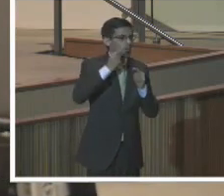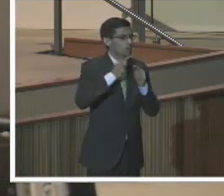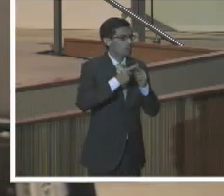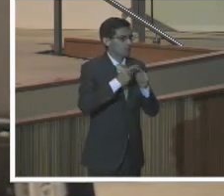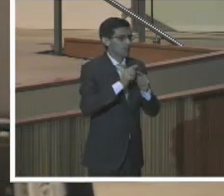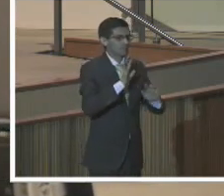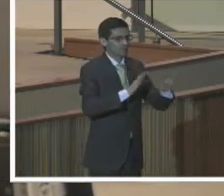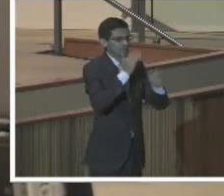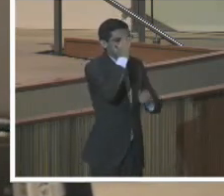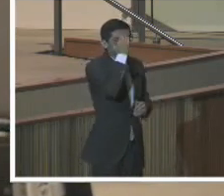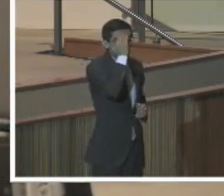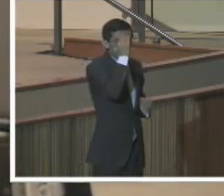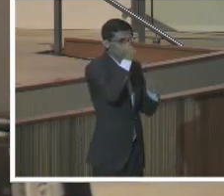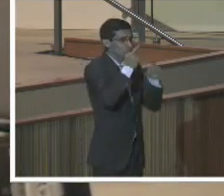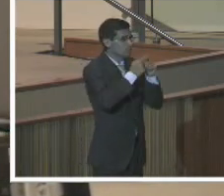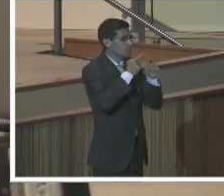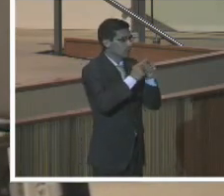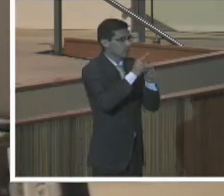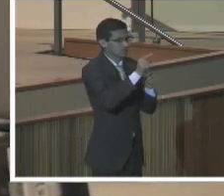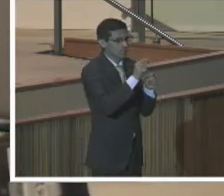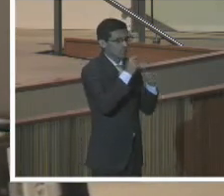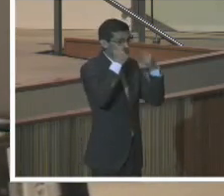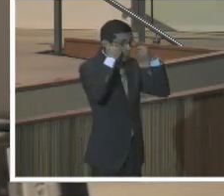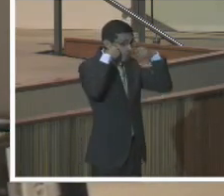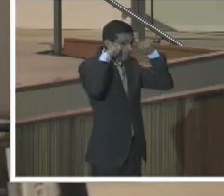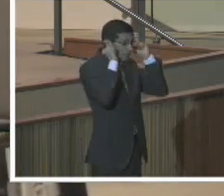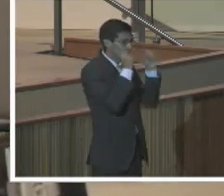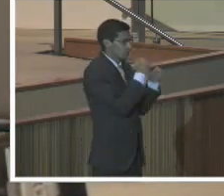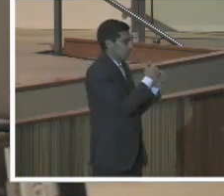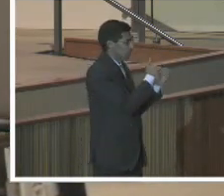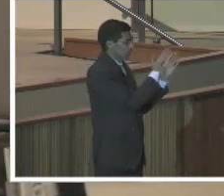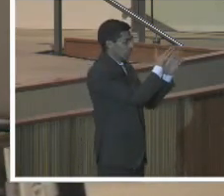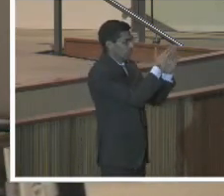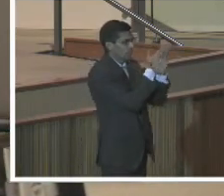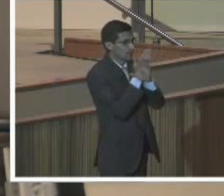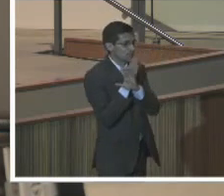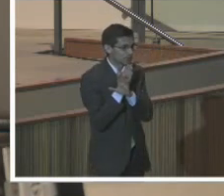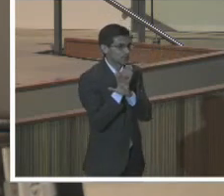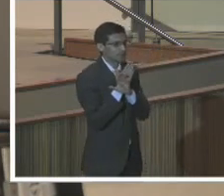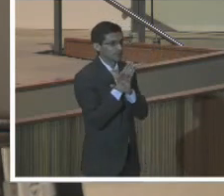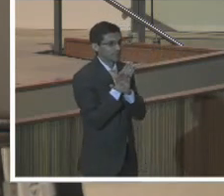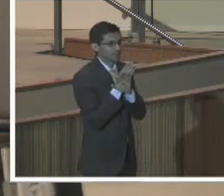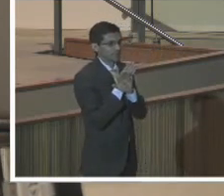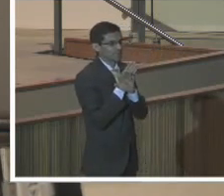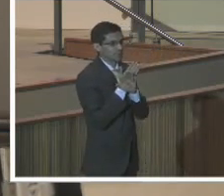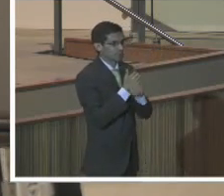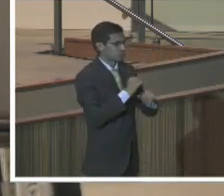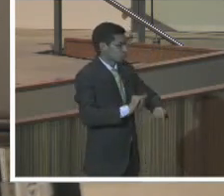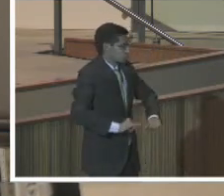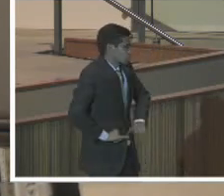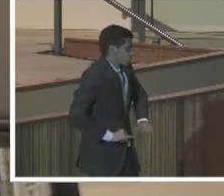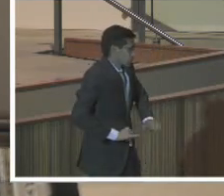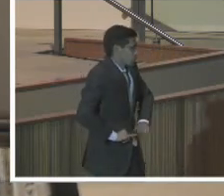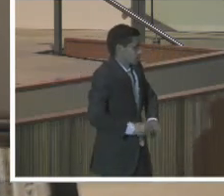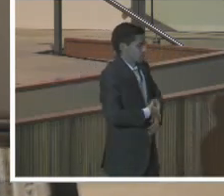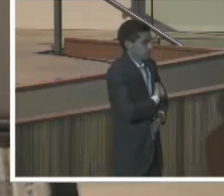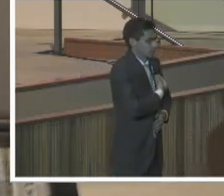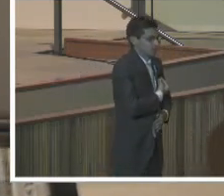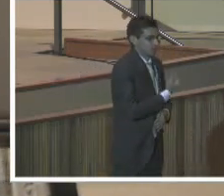ver você como ovelha perdida e esfolada pela vida.